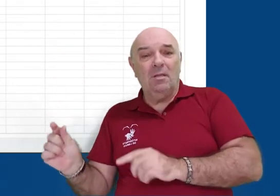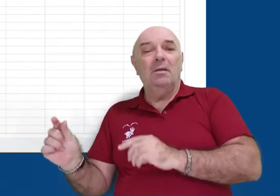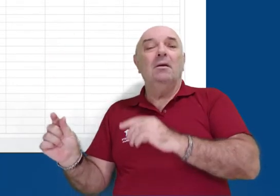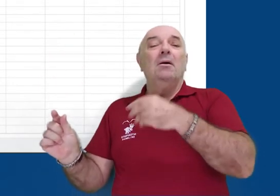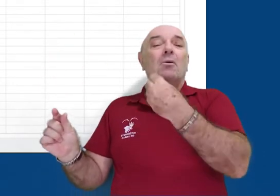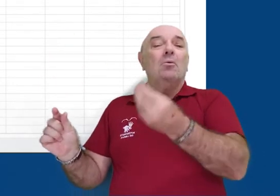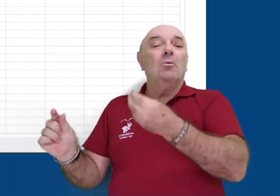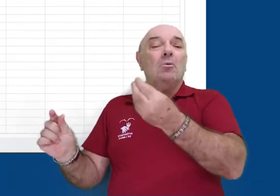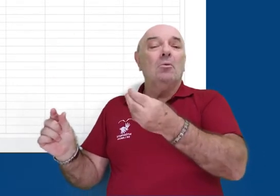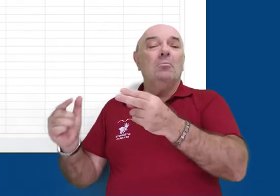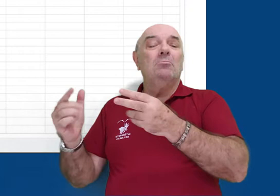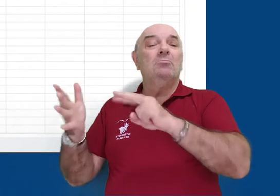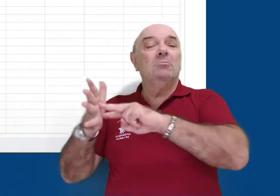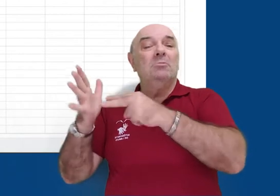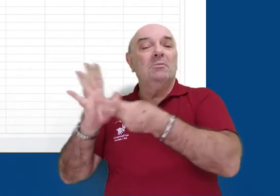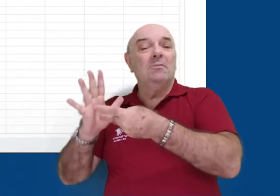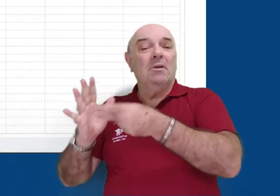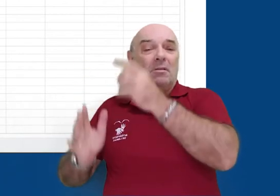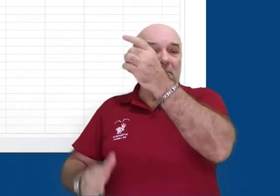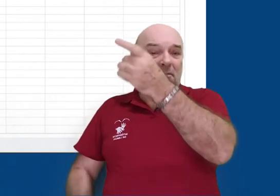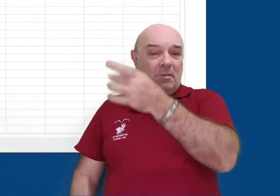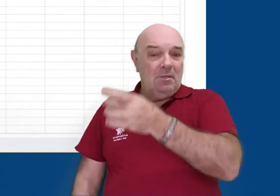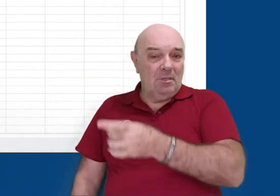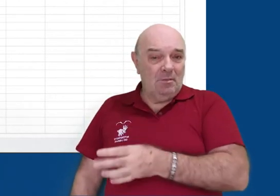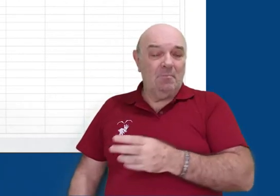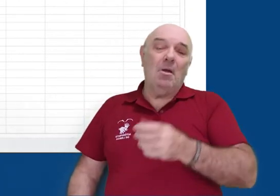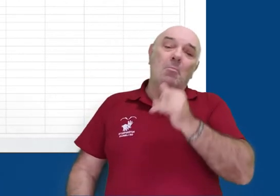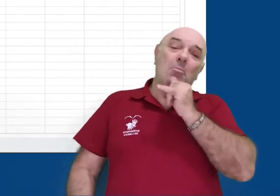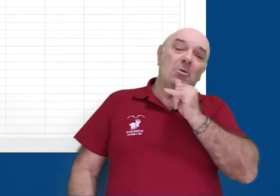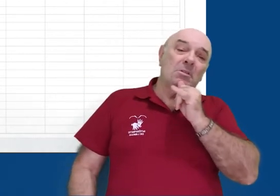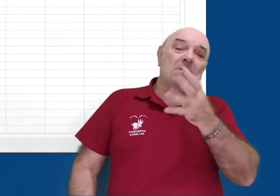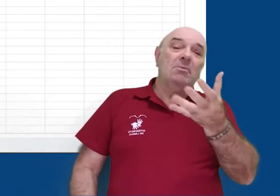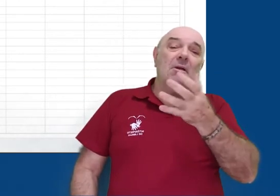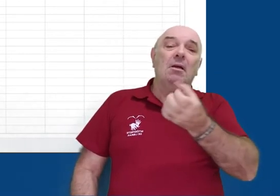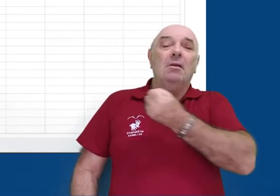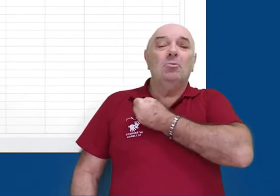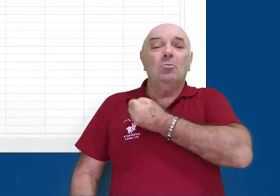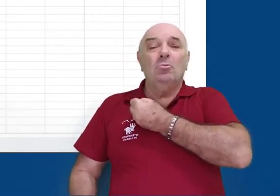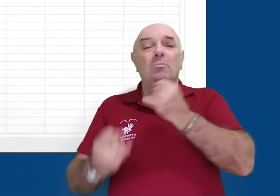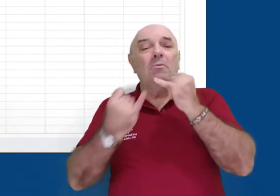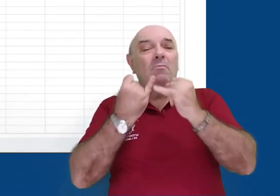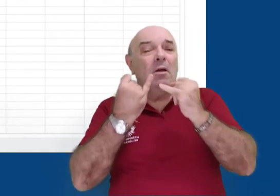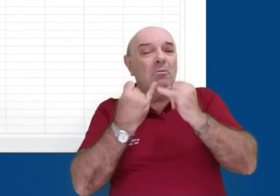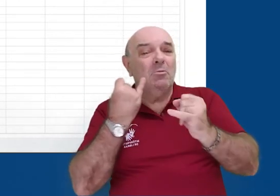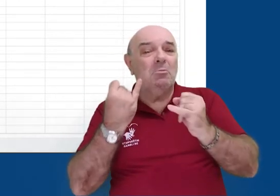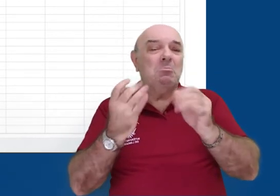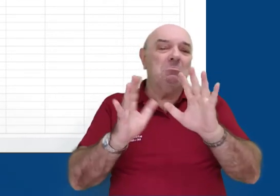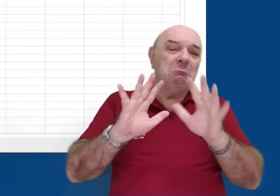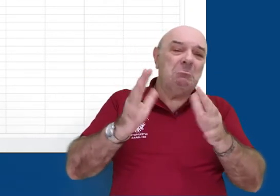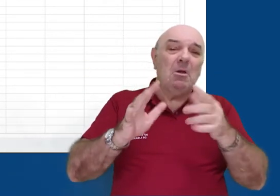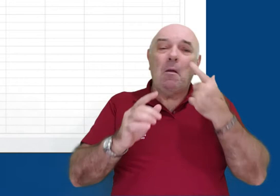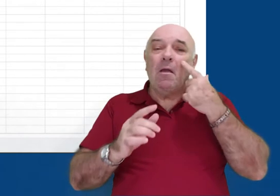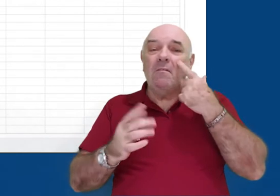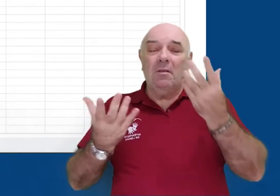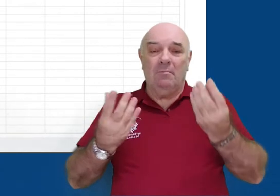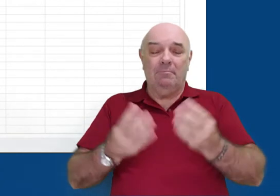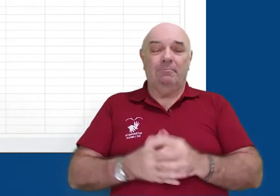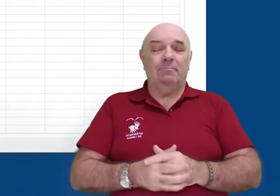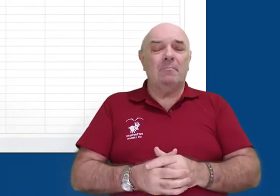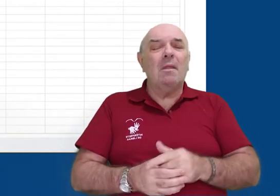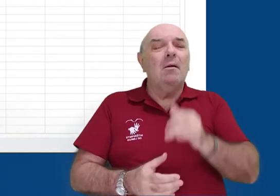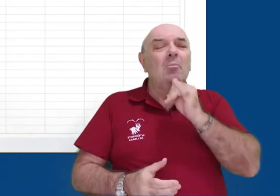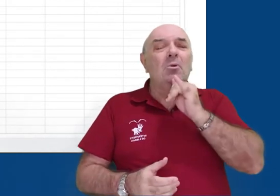essa é uma boa opção para quem utiliza a fórmula são textos grandes e também para quem está utilizando o valores que se assemelham mas não são